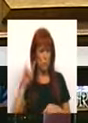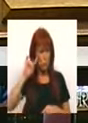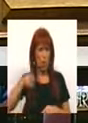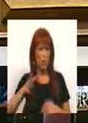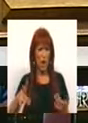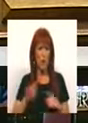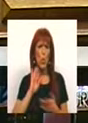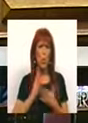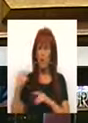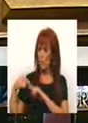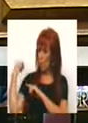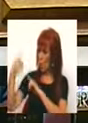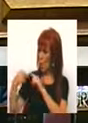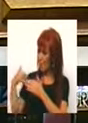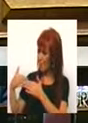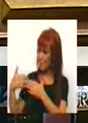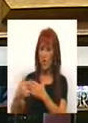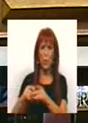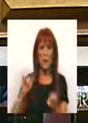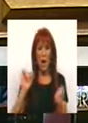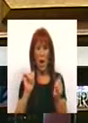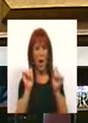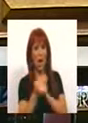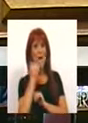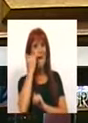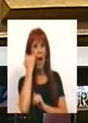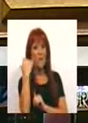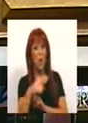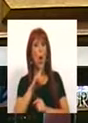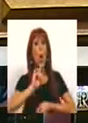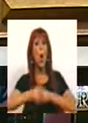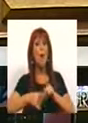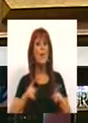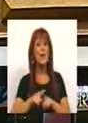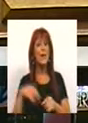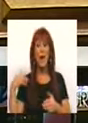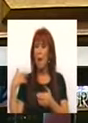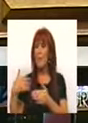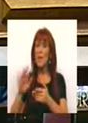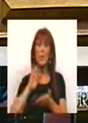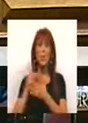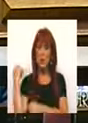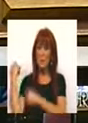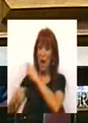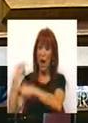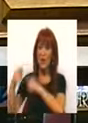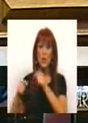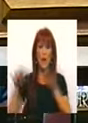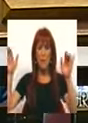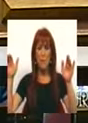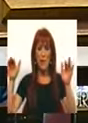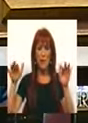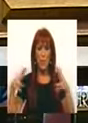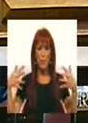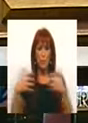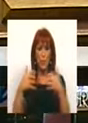É já sabido que no último ano houve uma inversão grave daquilo que vinha sendo a tendência nos últimos anos de abaixamento da